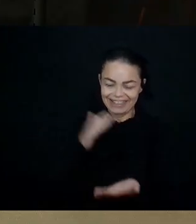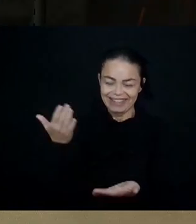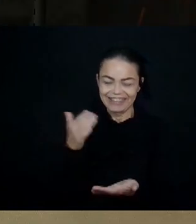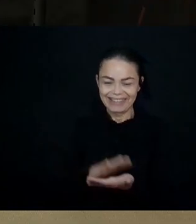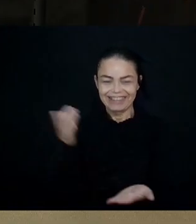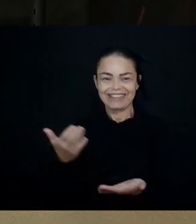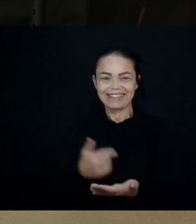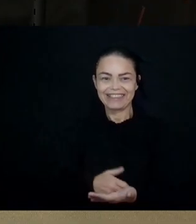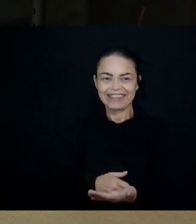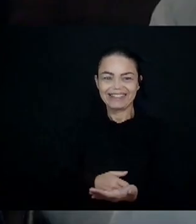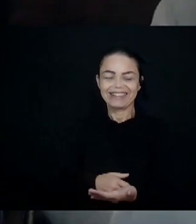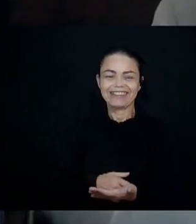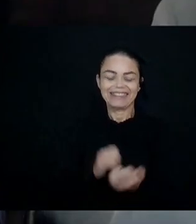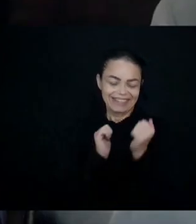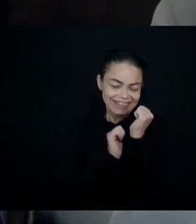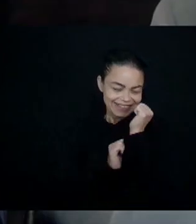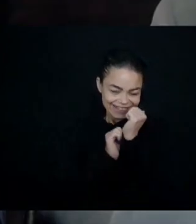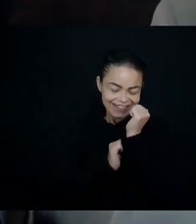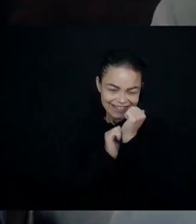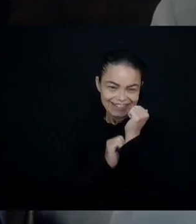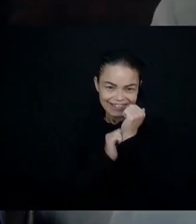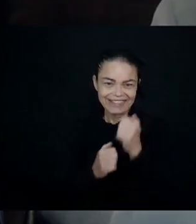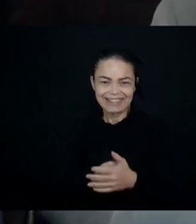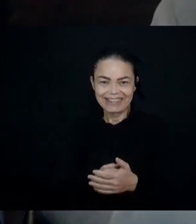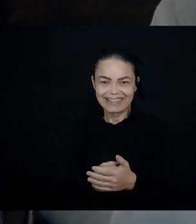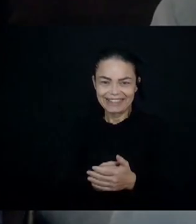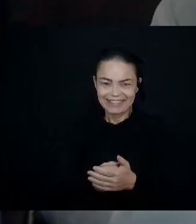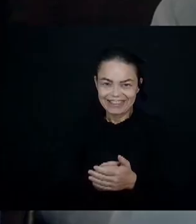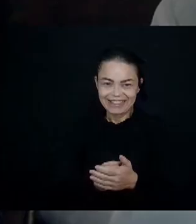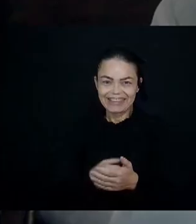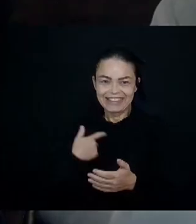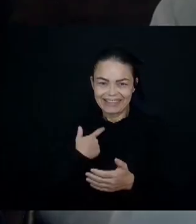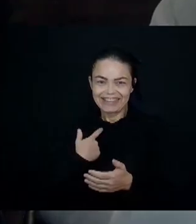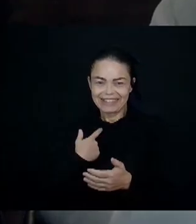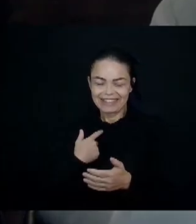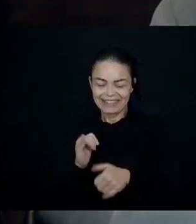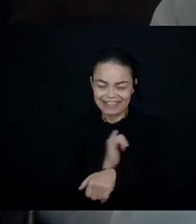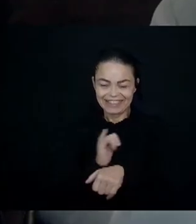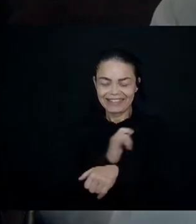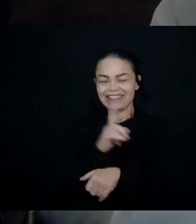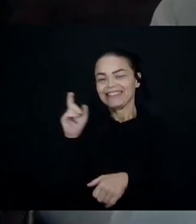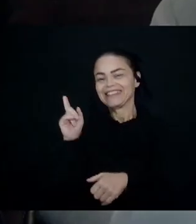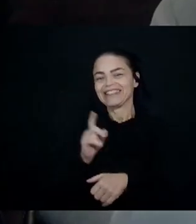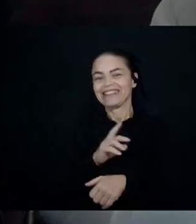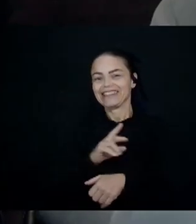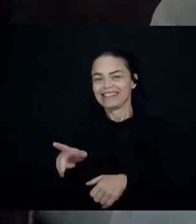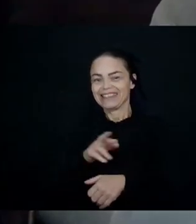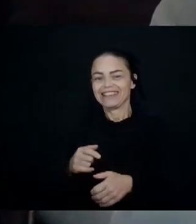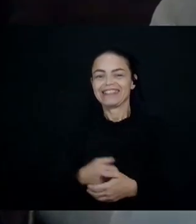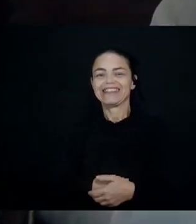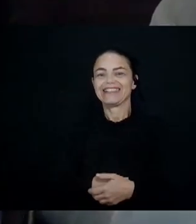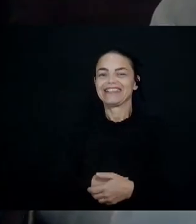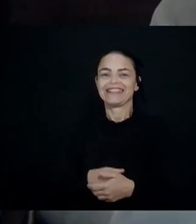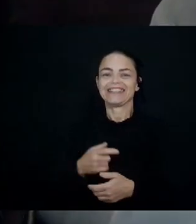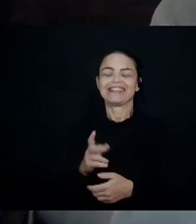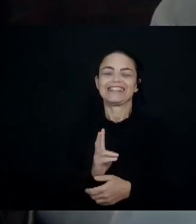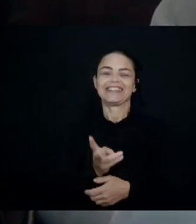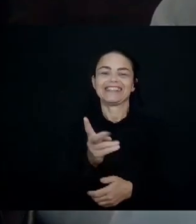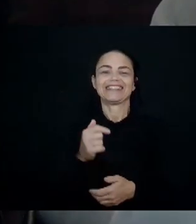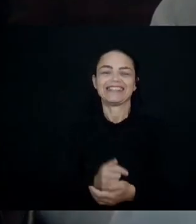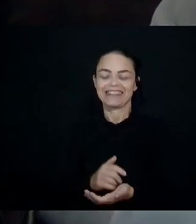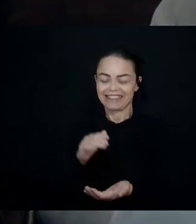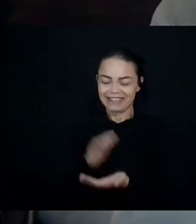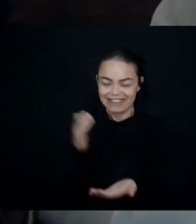tem um segredinho, né? Sempre tem aquela pessoa que vem com uma estratégia diferente, mas sempre consiste na mesma coisa, né? Você fazer